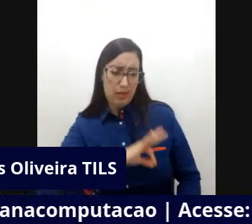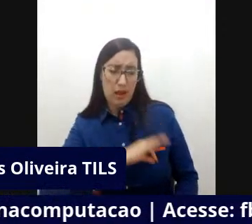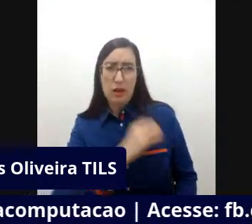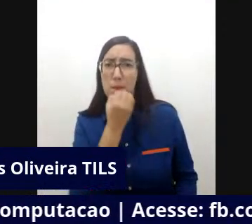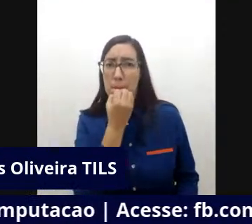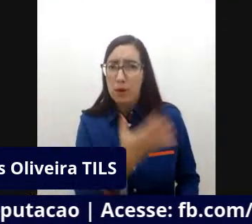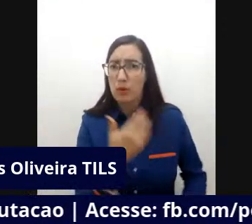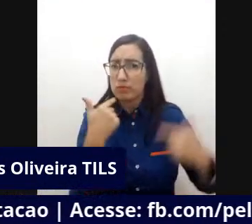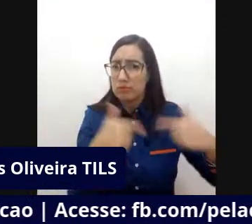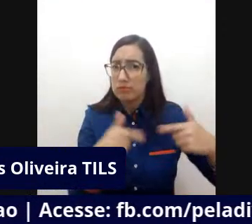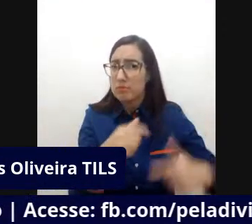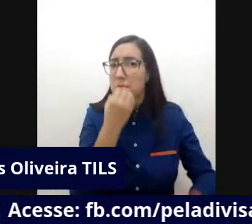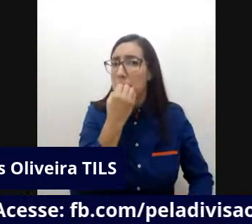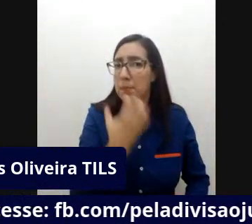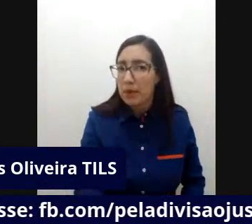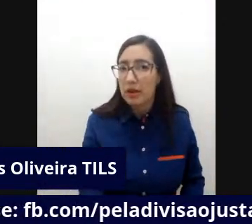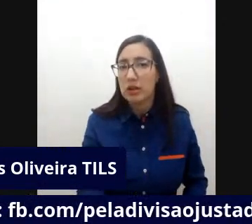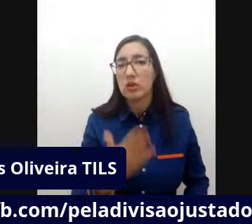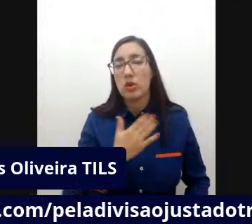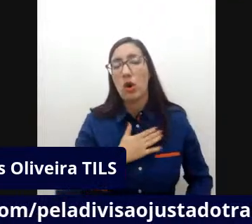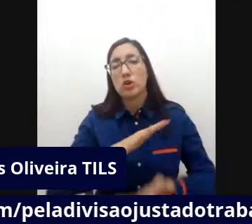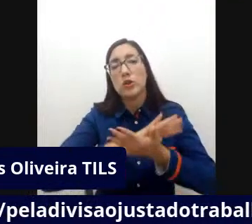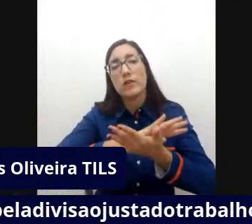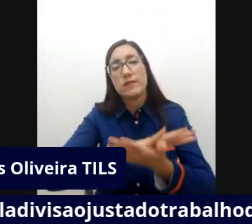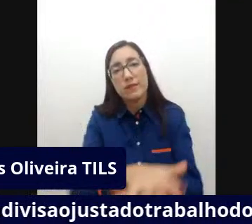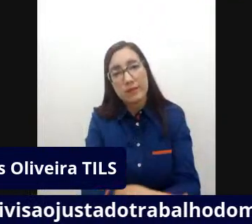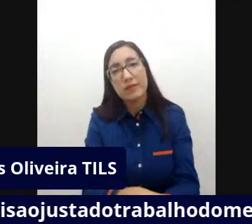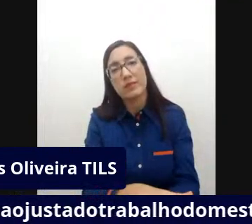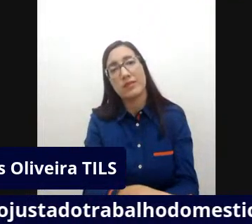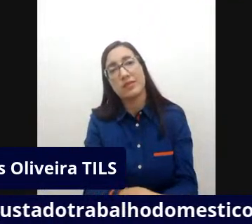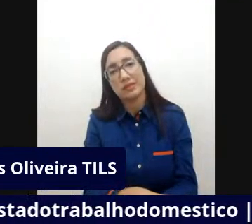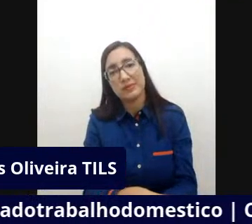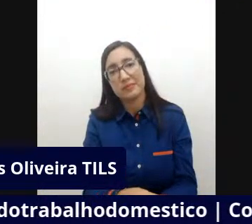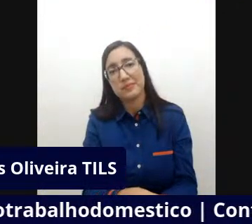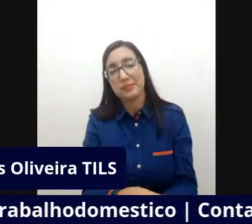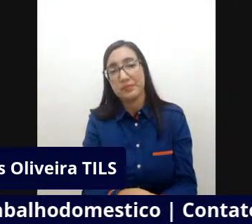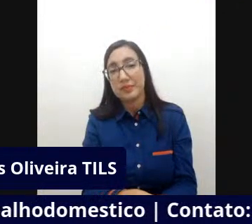essa pessoa e não vai respeitar os direitos.